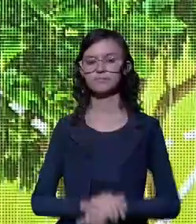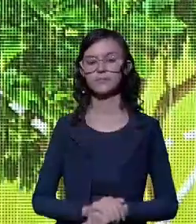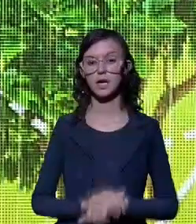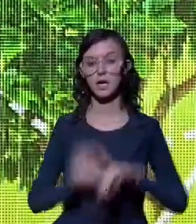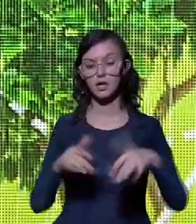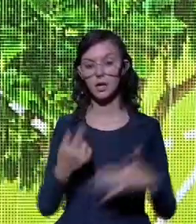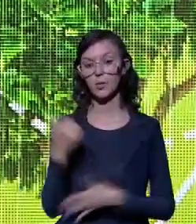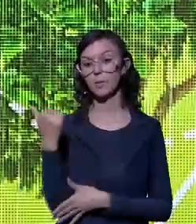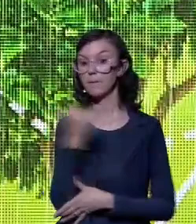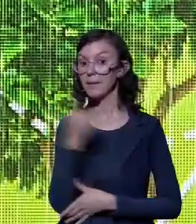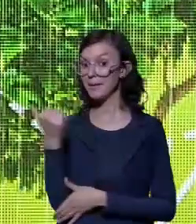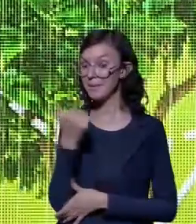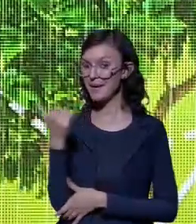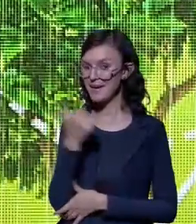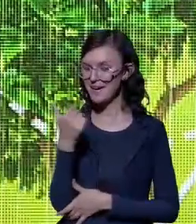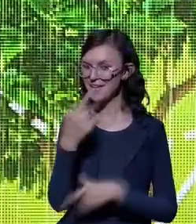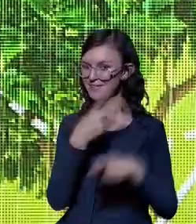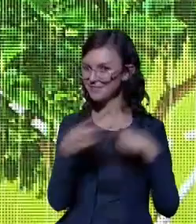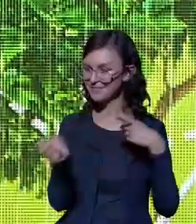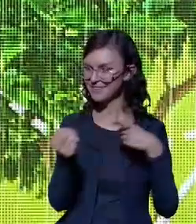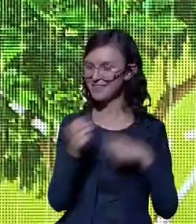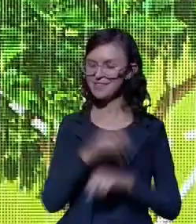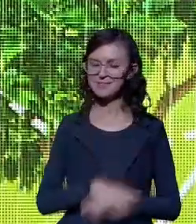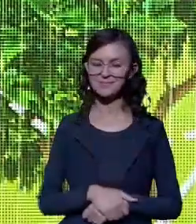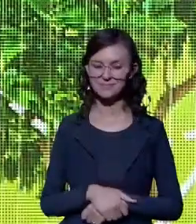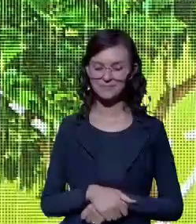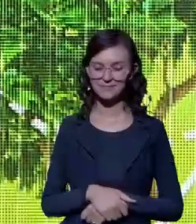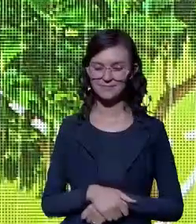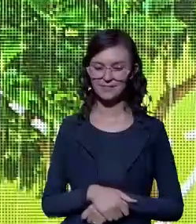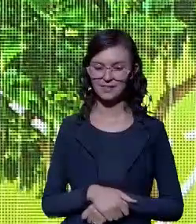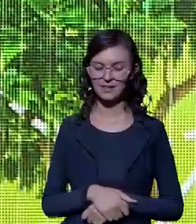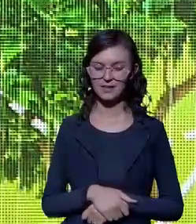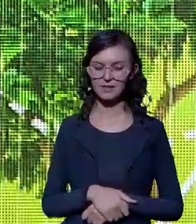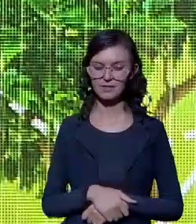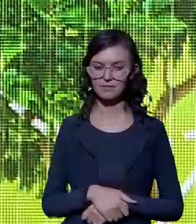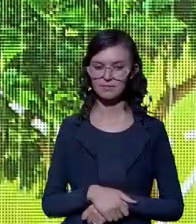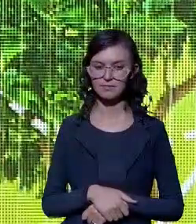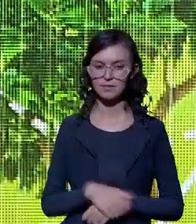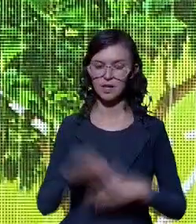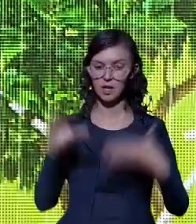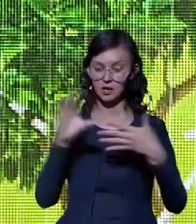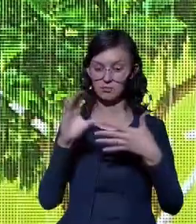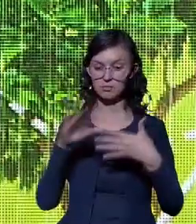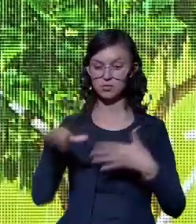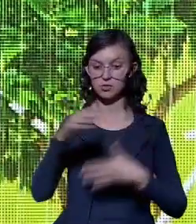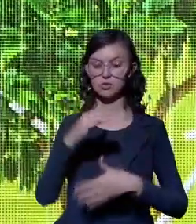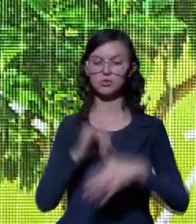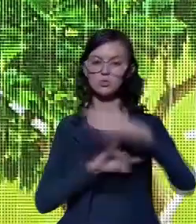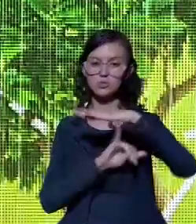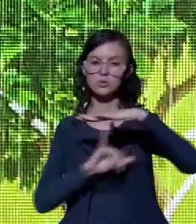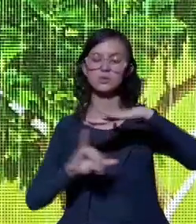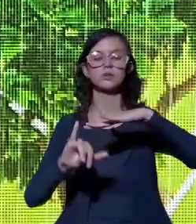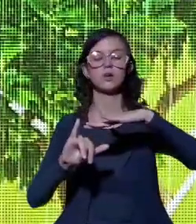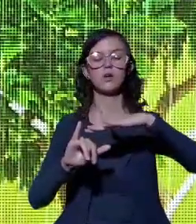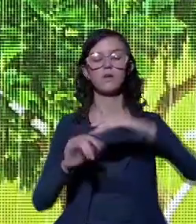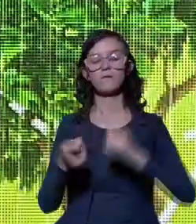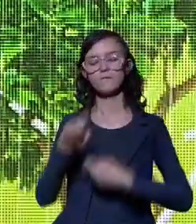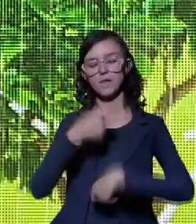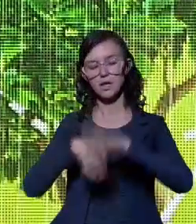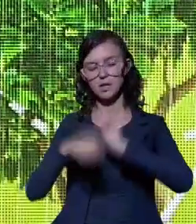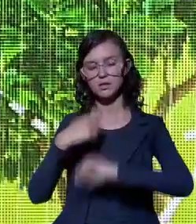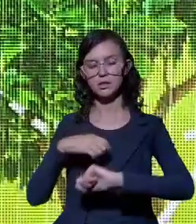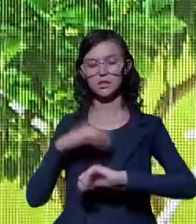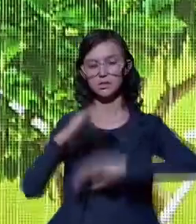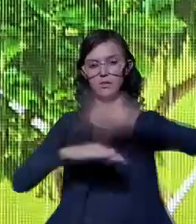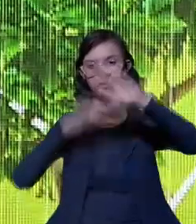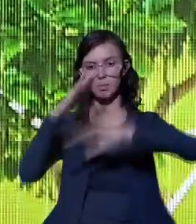Vamos ao primeiro lugar. Primeiro lugar nessa categoria para as instituições financeiras de desenvolvimento vai para